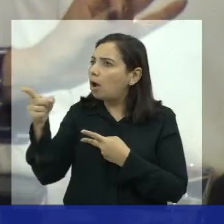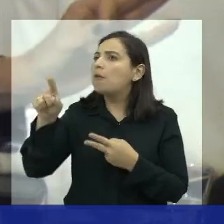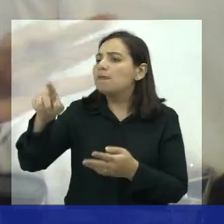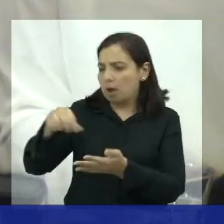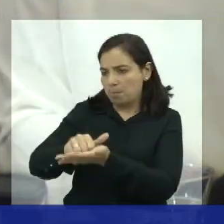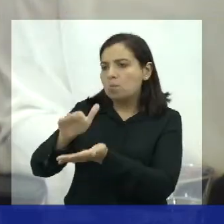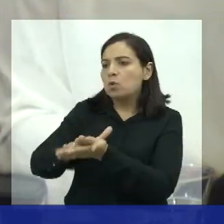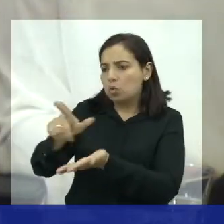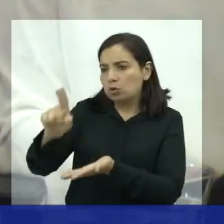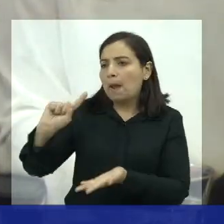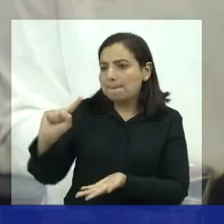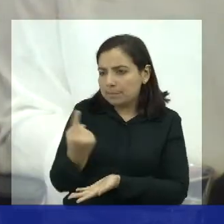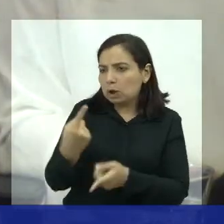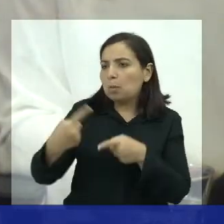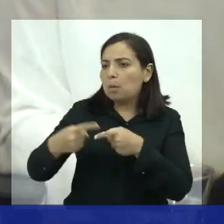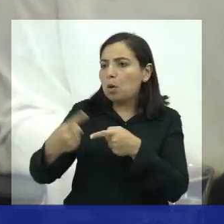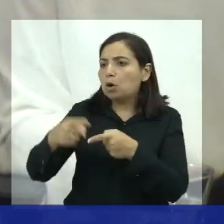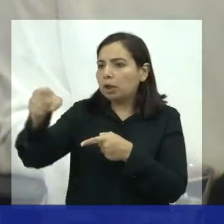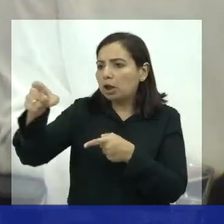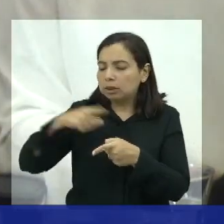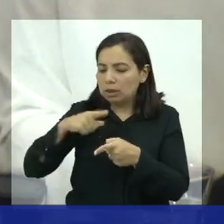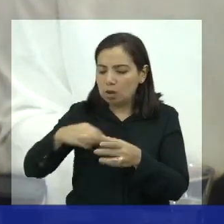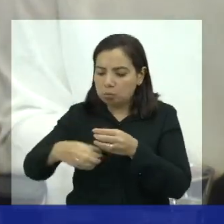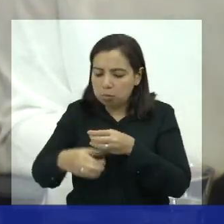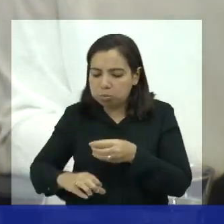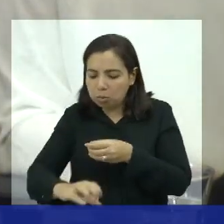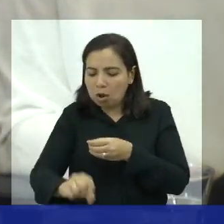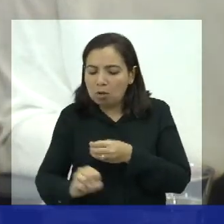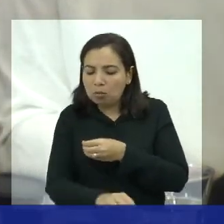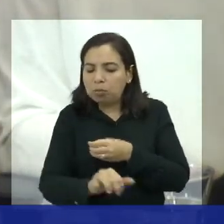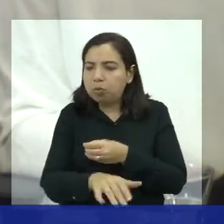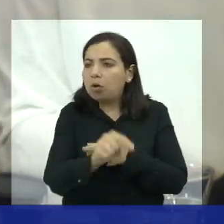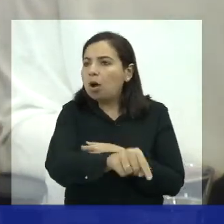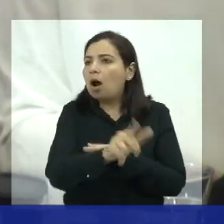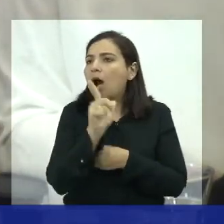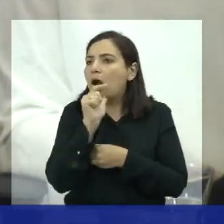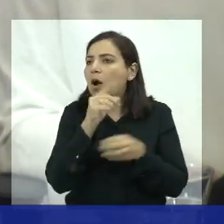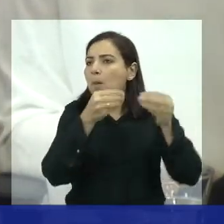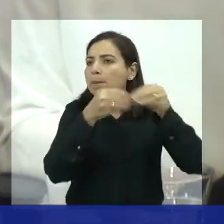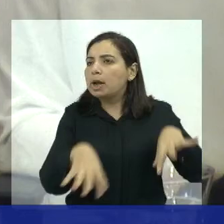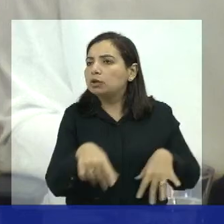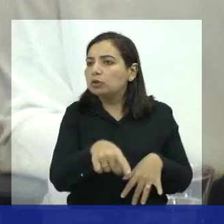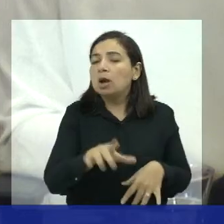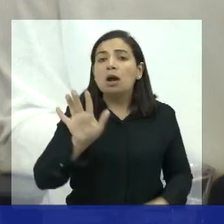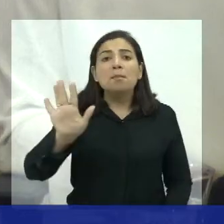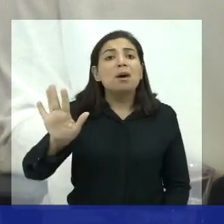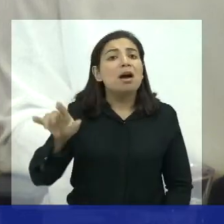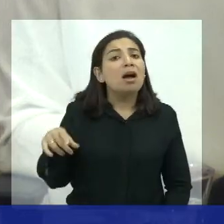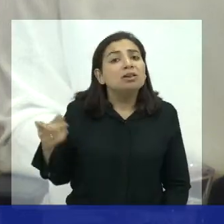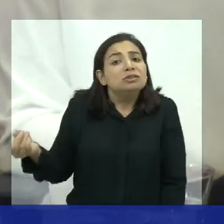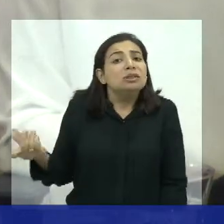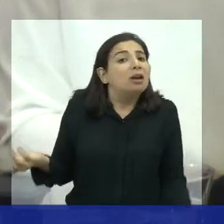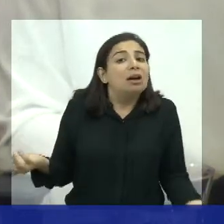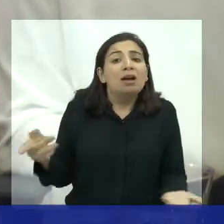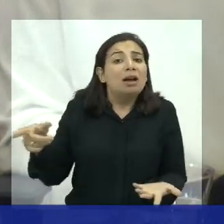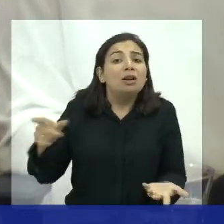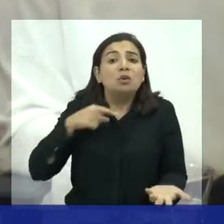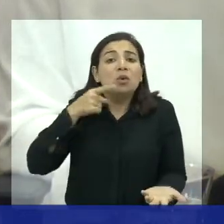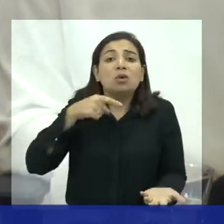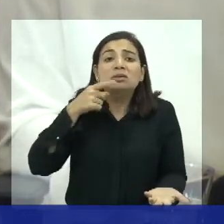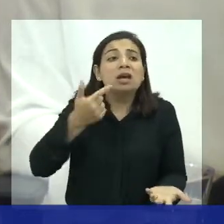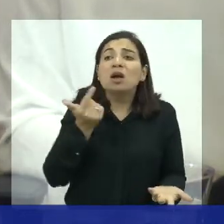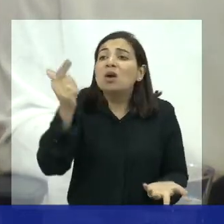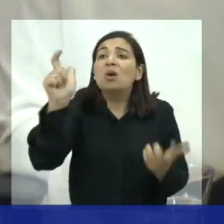aqui o seu esgoto, mas não é para ela estar lá. Então, o cidadão vai ter que pagar